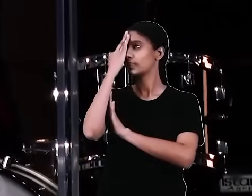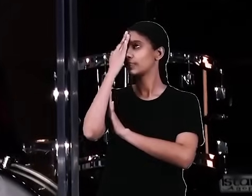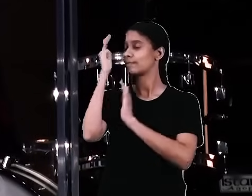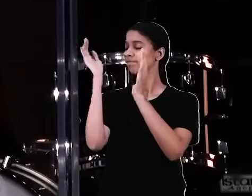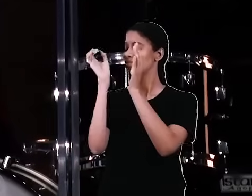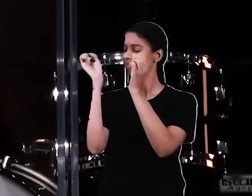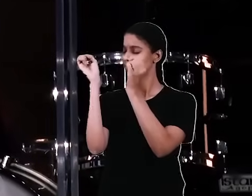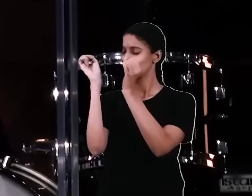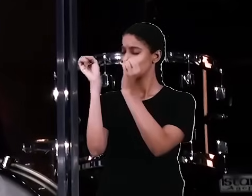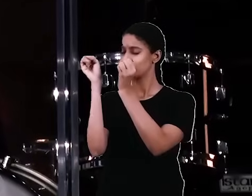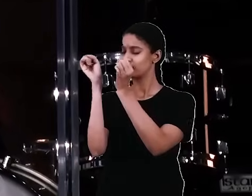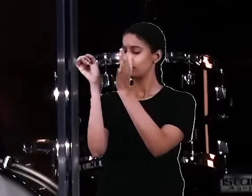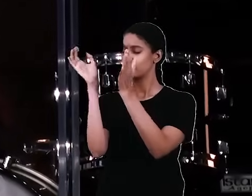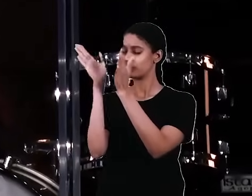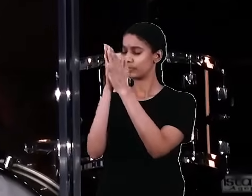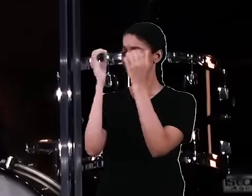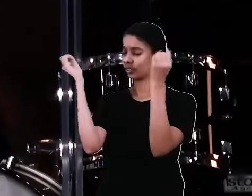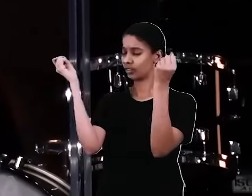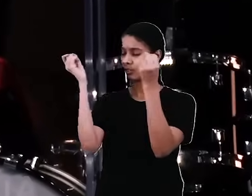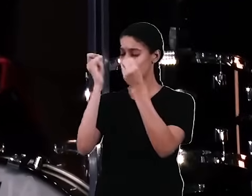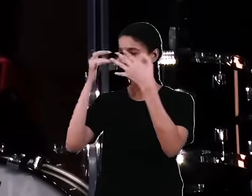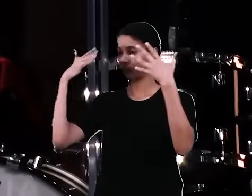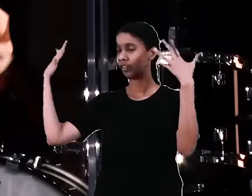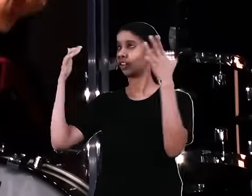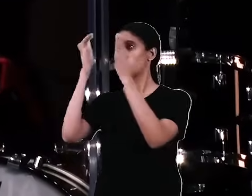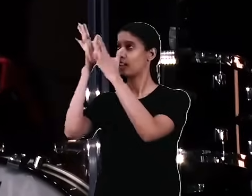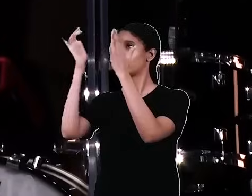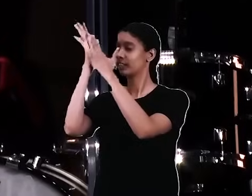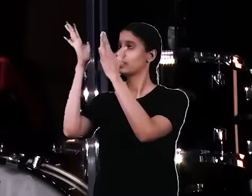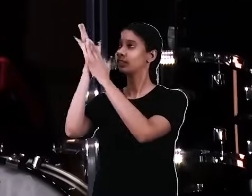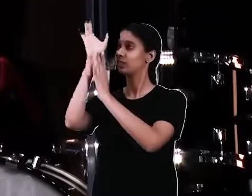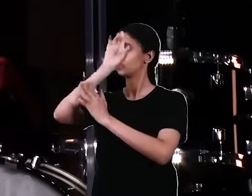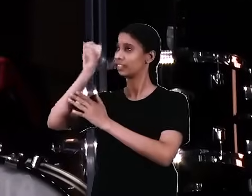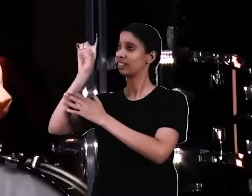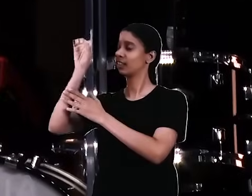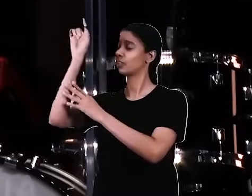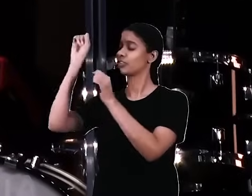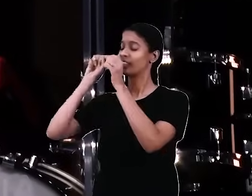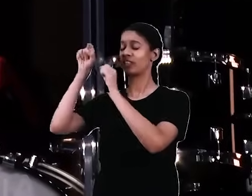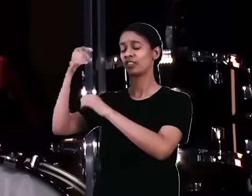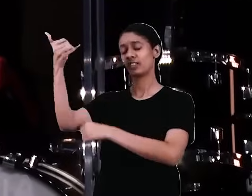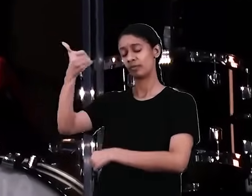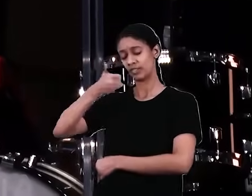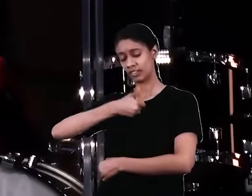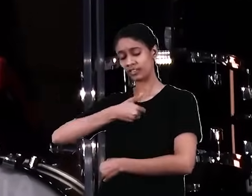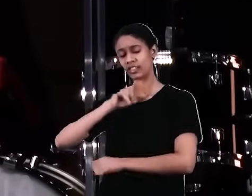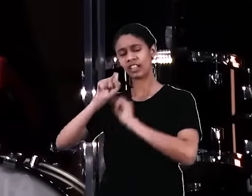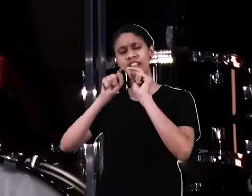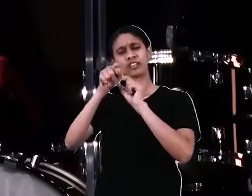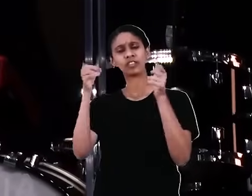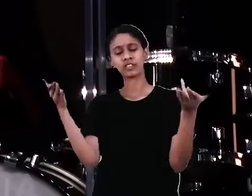louvado seja Deus pela tua vida que me deu esse aviso. Quem é você hoje? Você